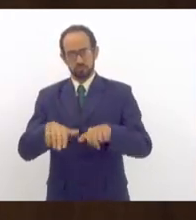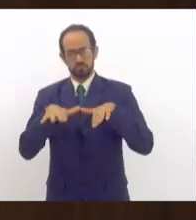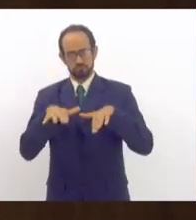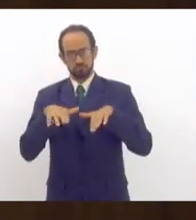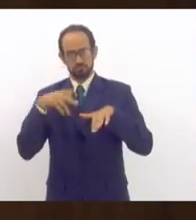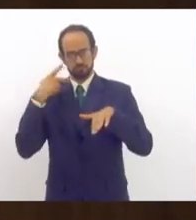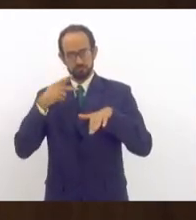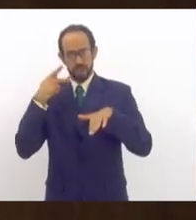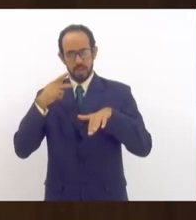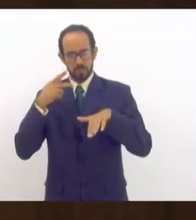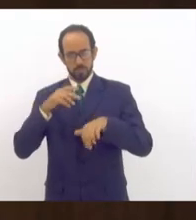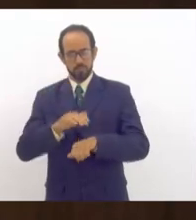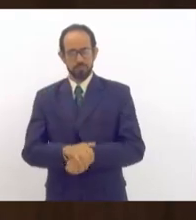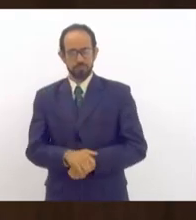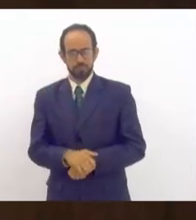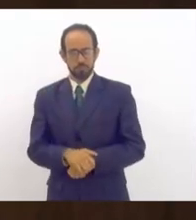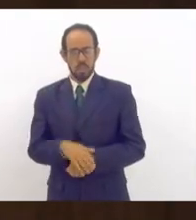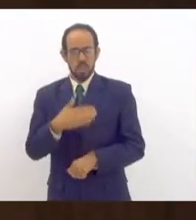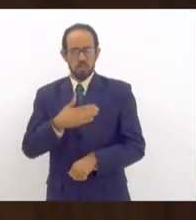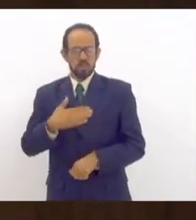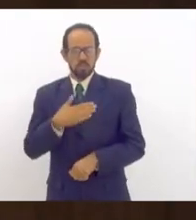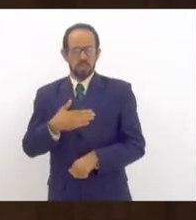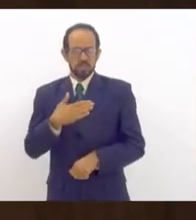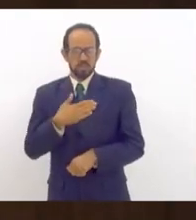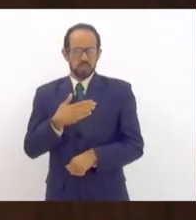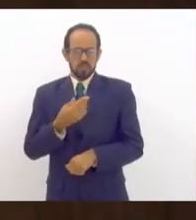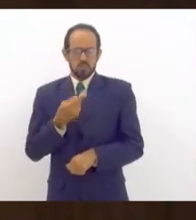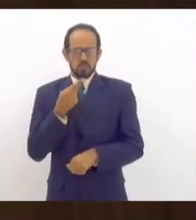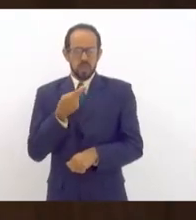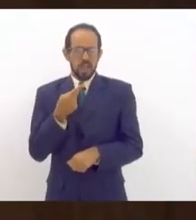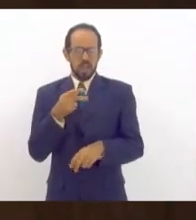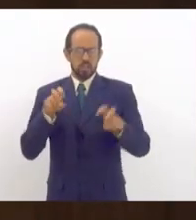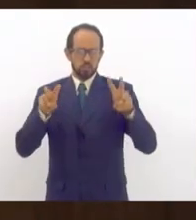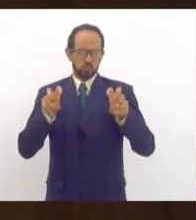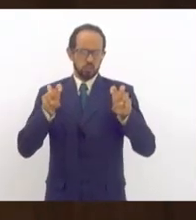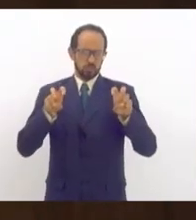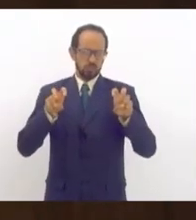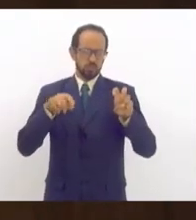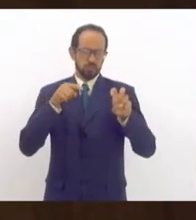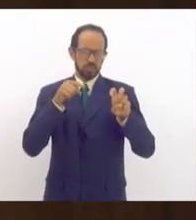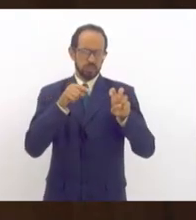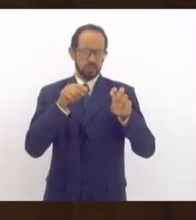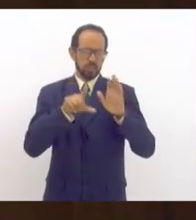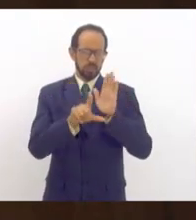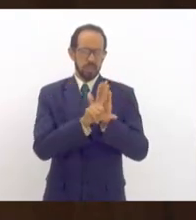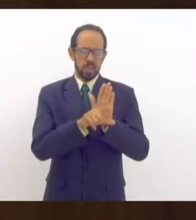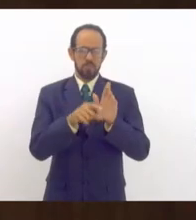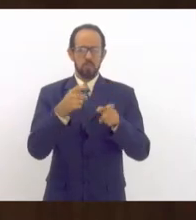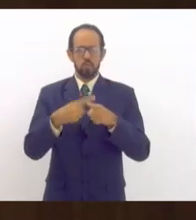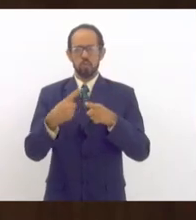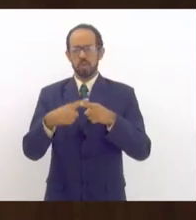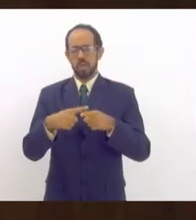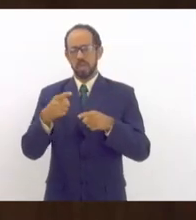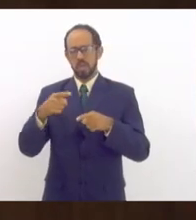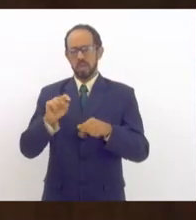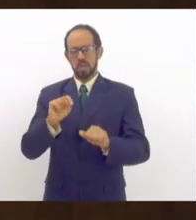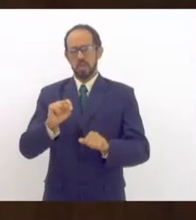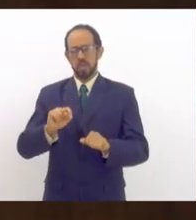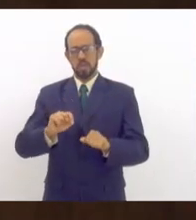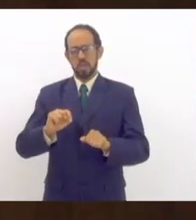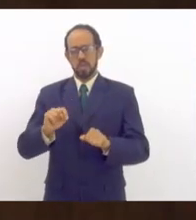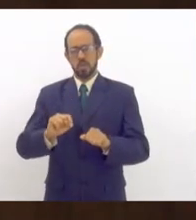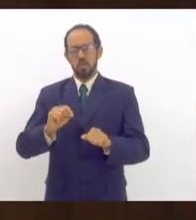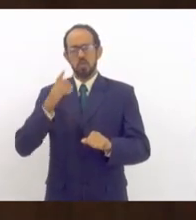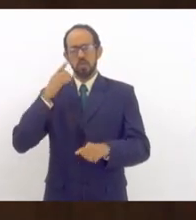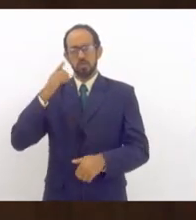eu peço para discutir esse tema porque na verdade a questão trazida pelo deputado do Dionísio